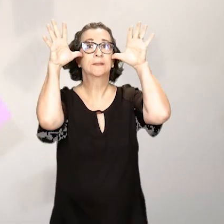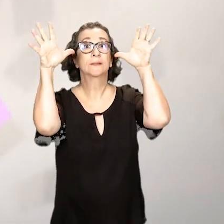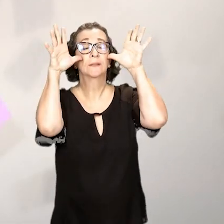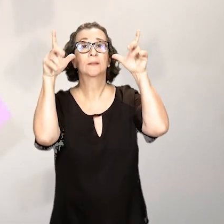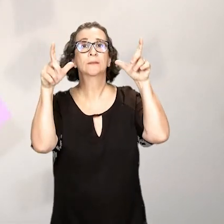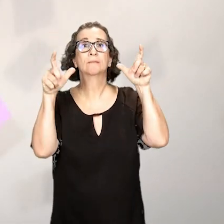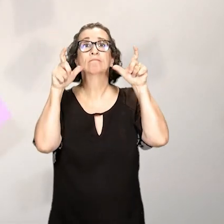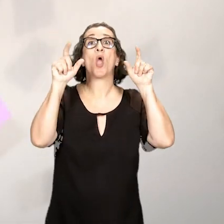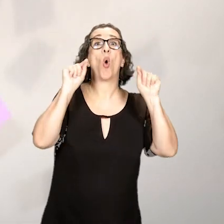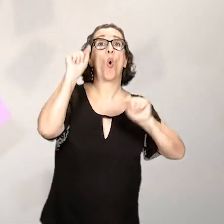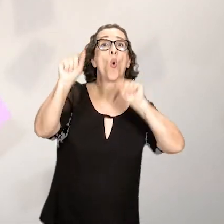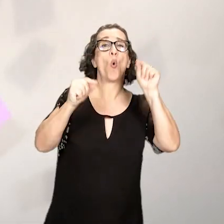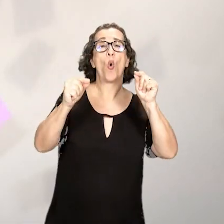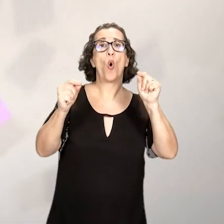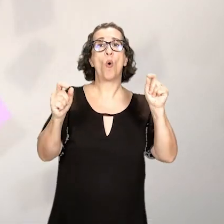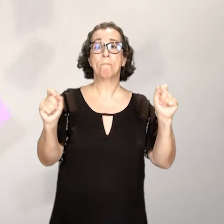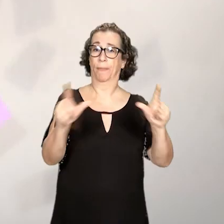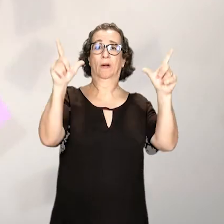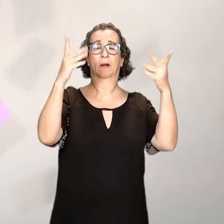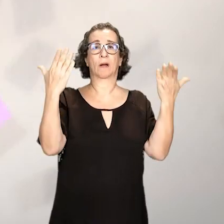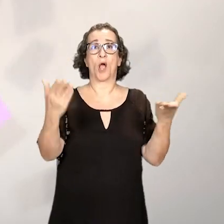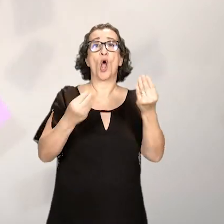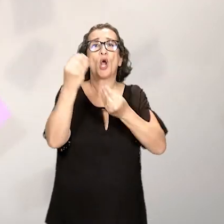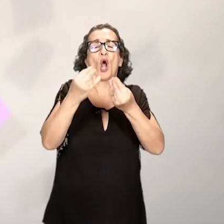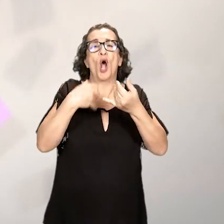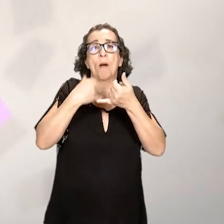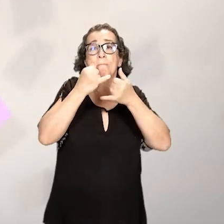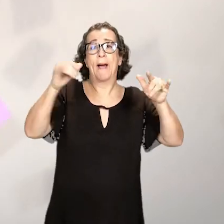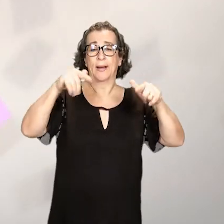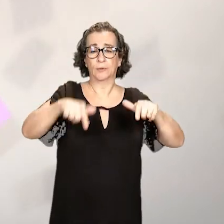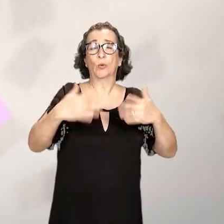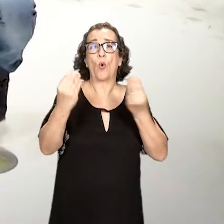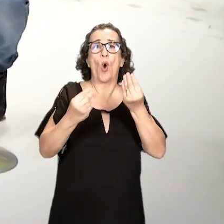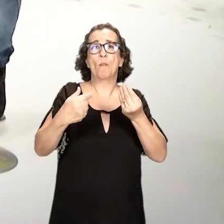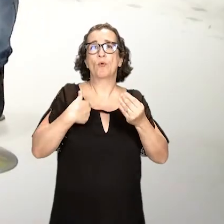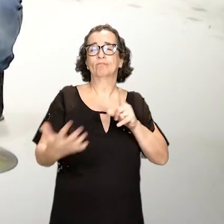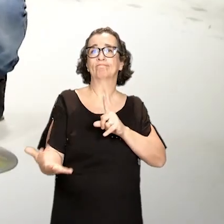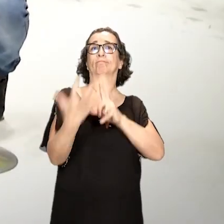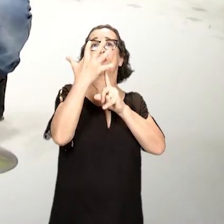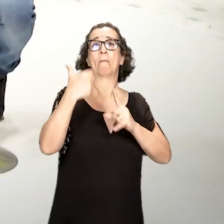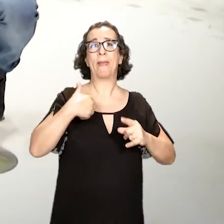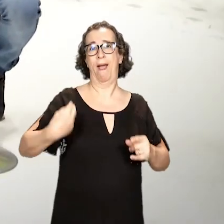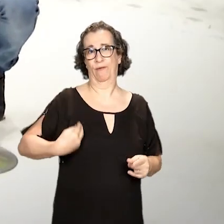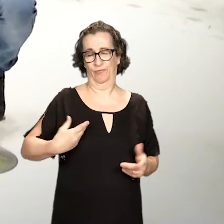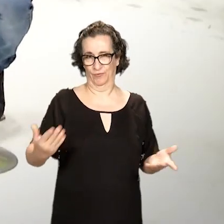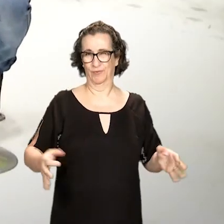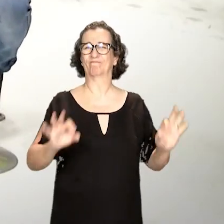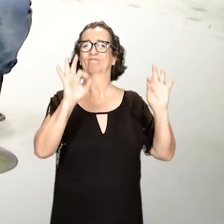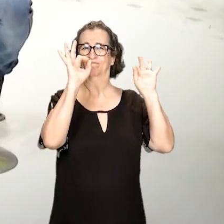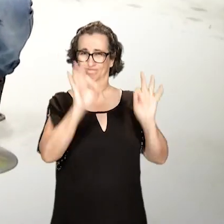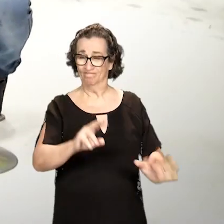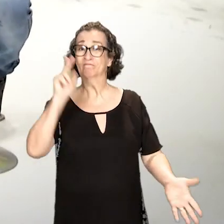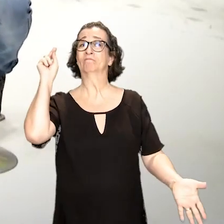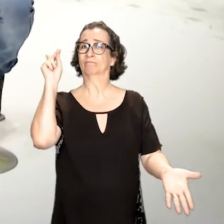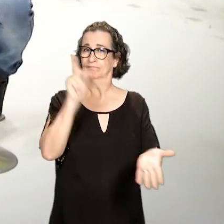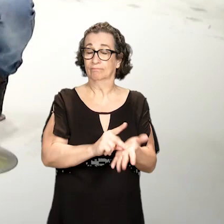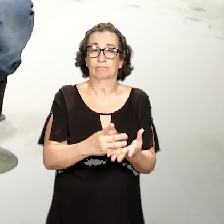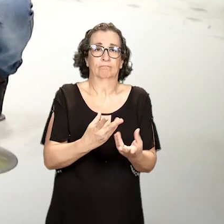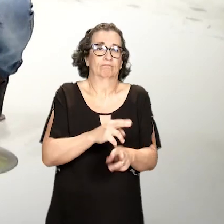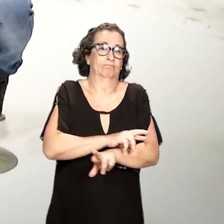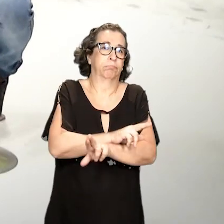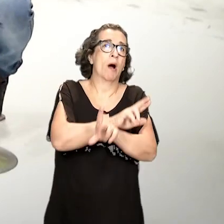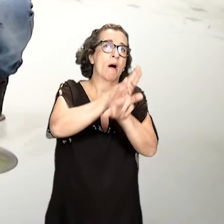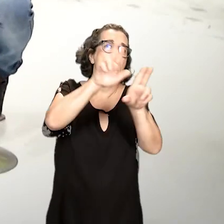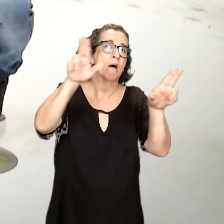como essas questões da pandemia tem impactado a nossa vida né William realmente Bárbara são muitas